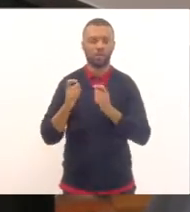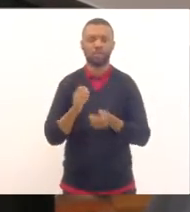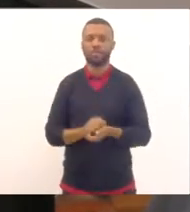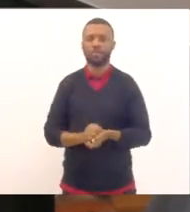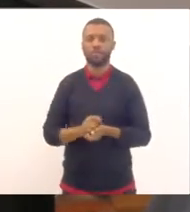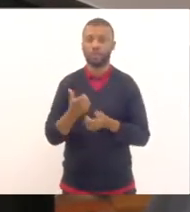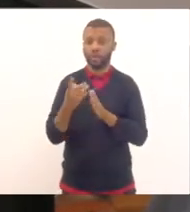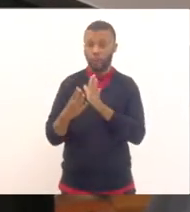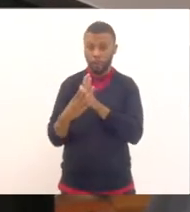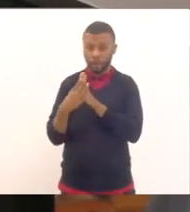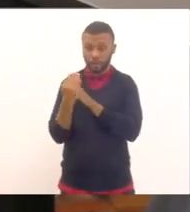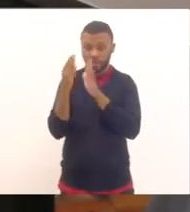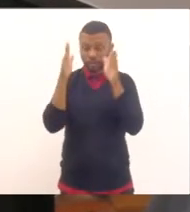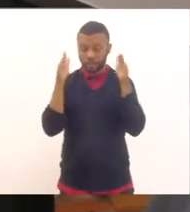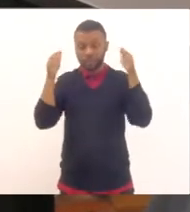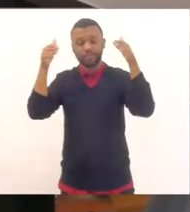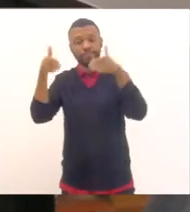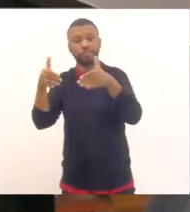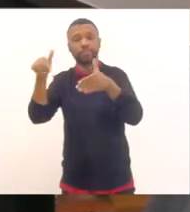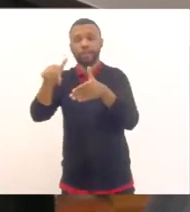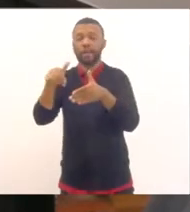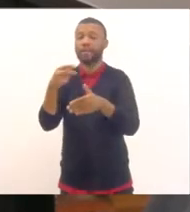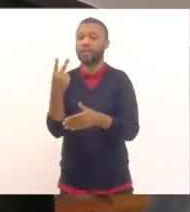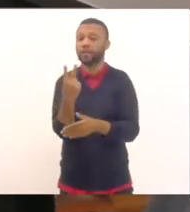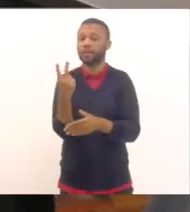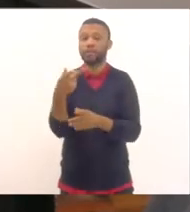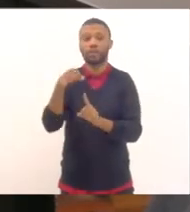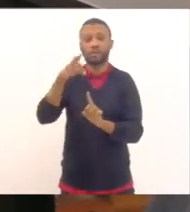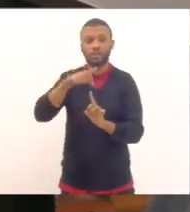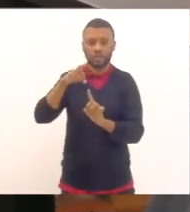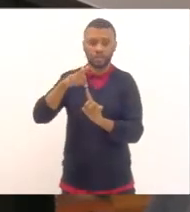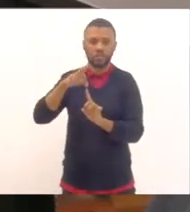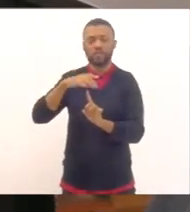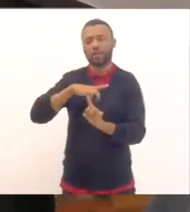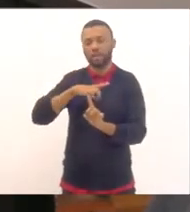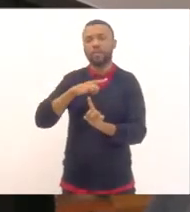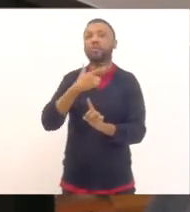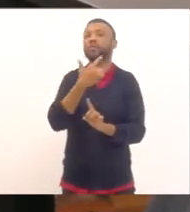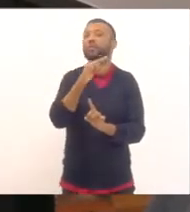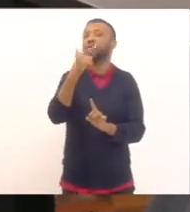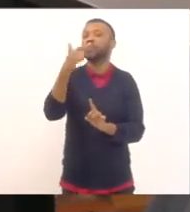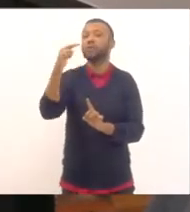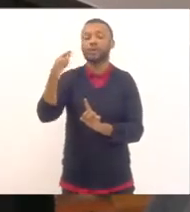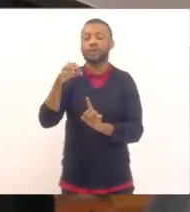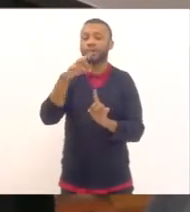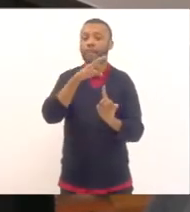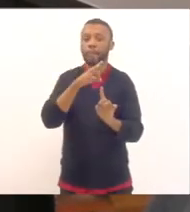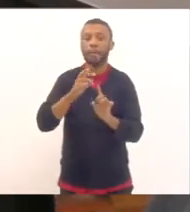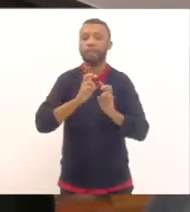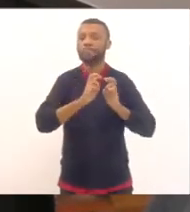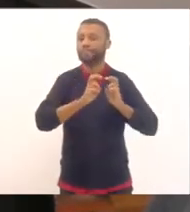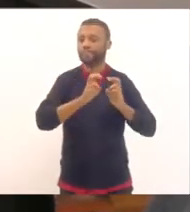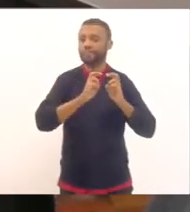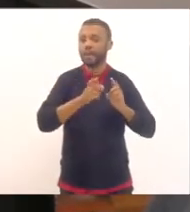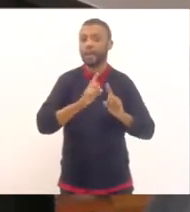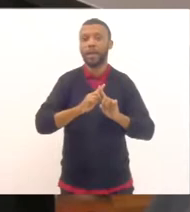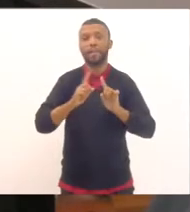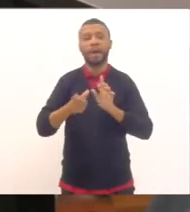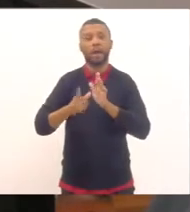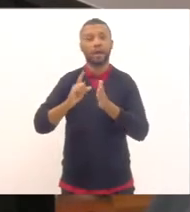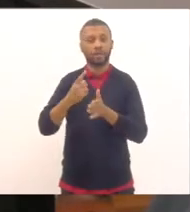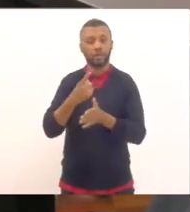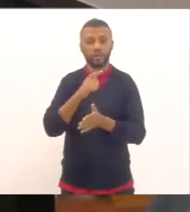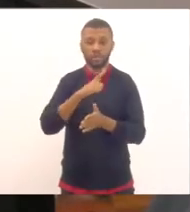os cocos foi especificamente a essas duas estações até mais nós fizemos a tem outras Estações antes nós tínhamos mas não era